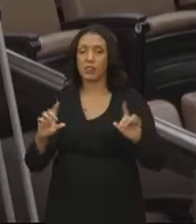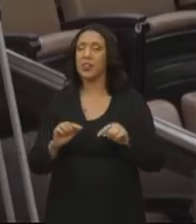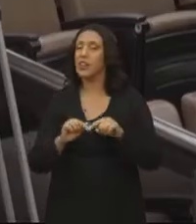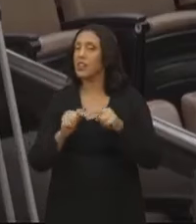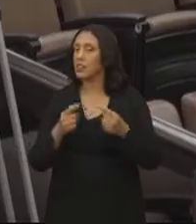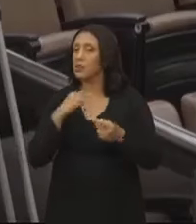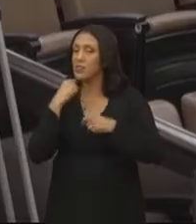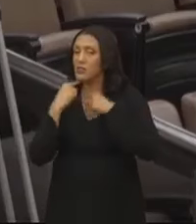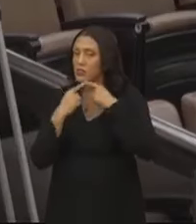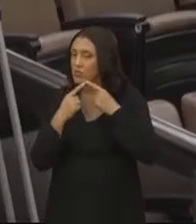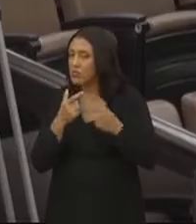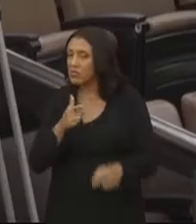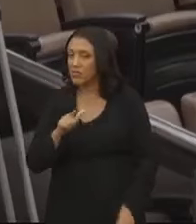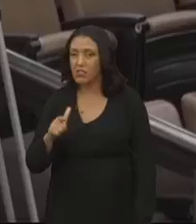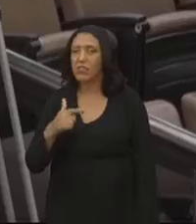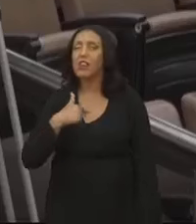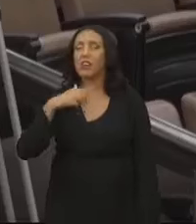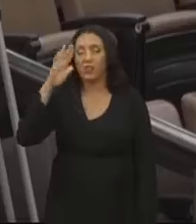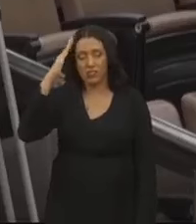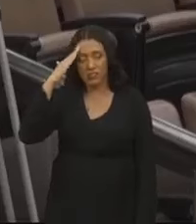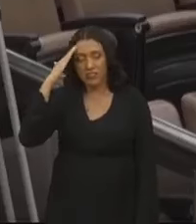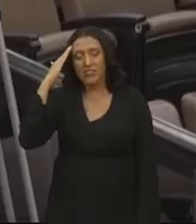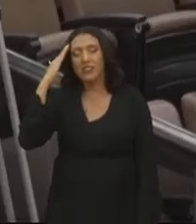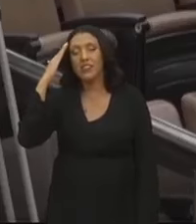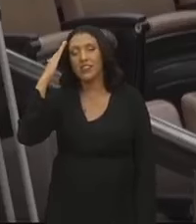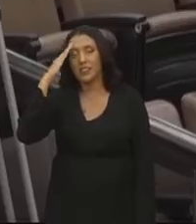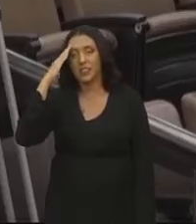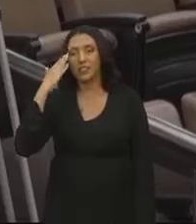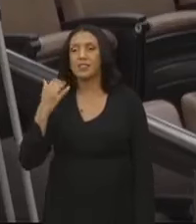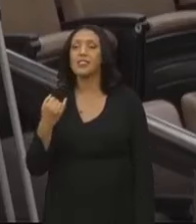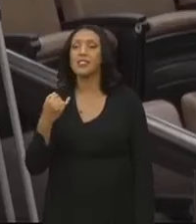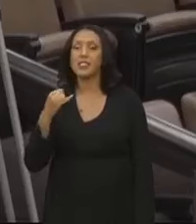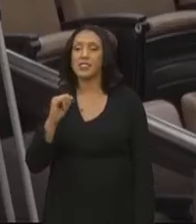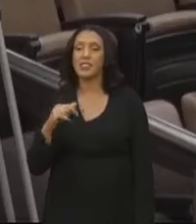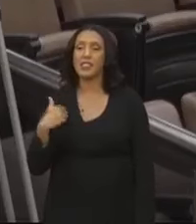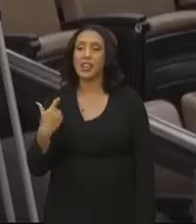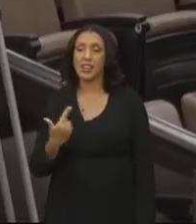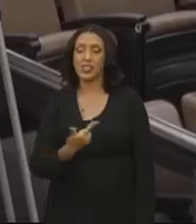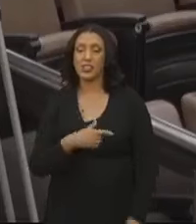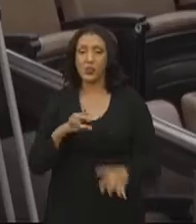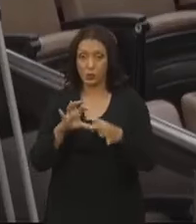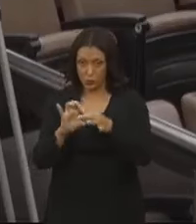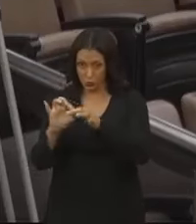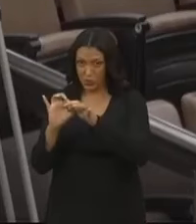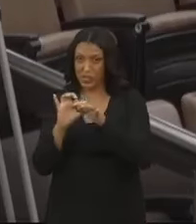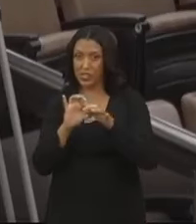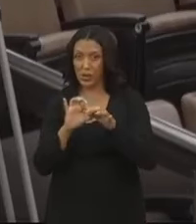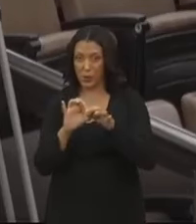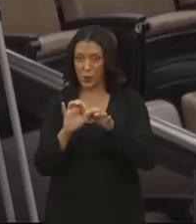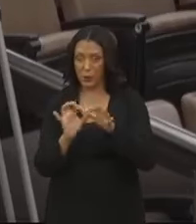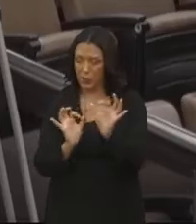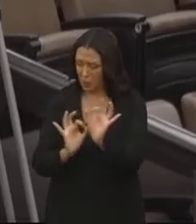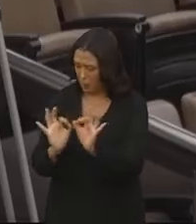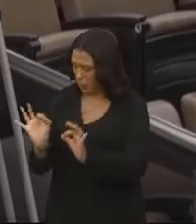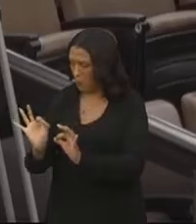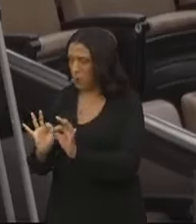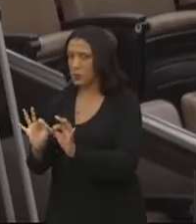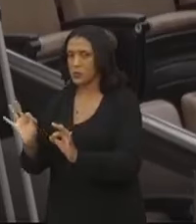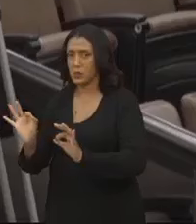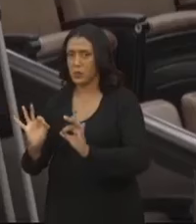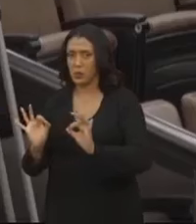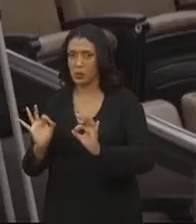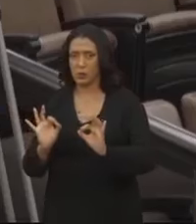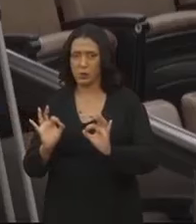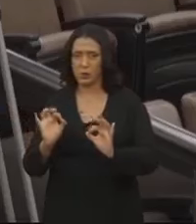dúvida nenhuma de que se a gente estiver unido, organizado, consciente,